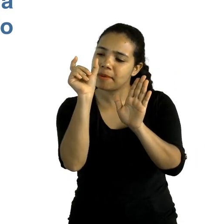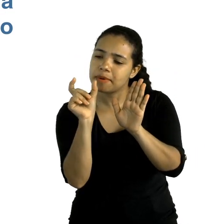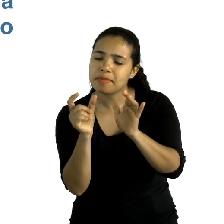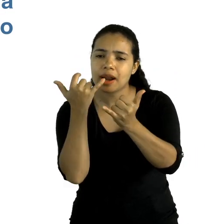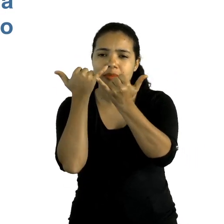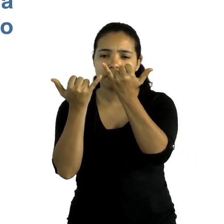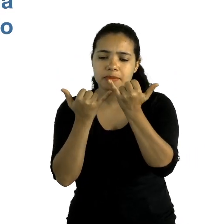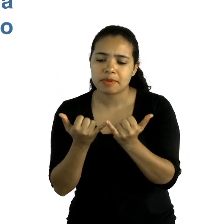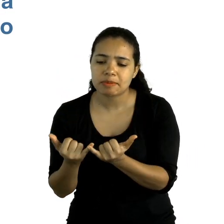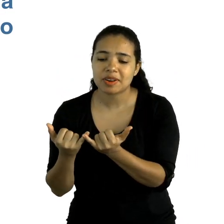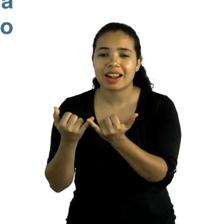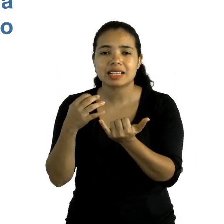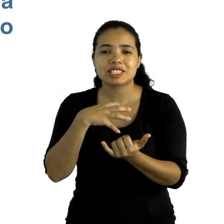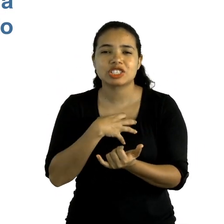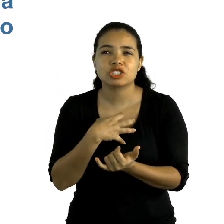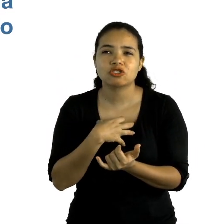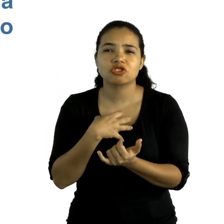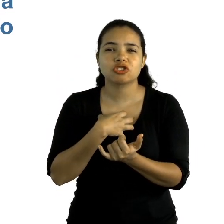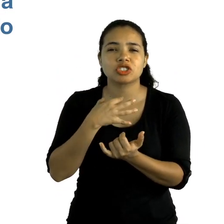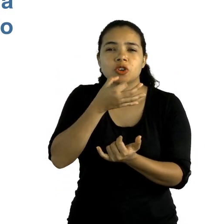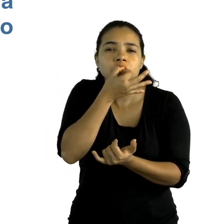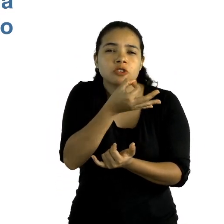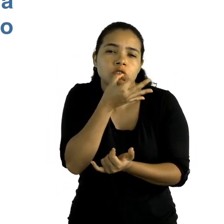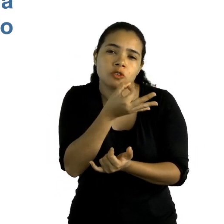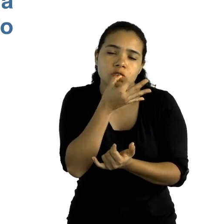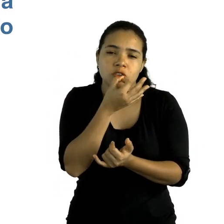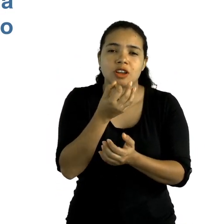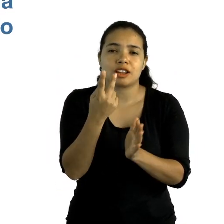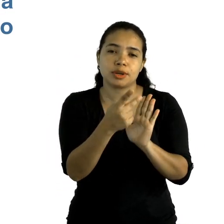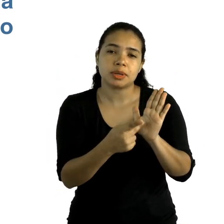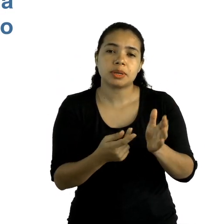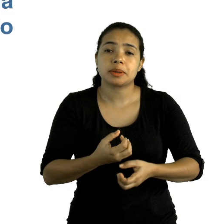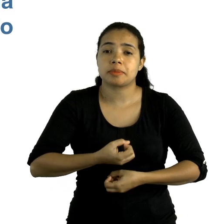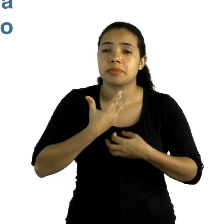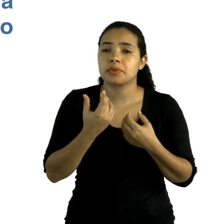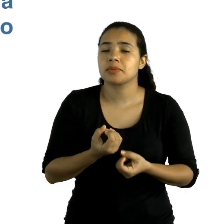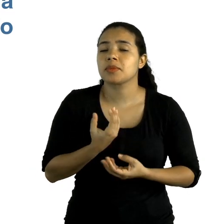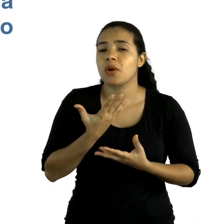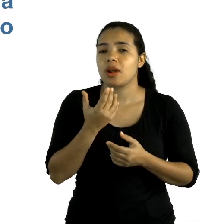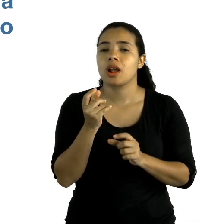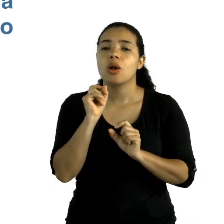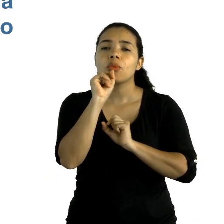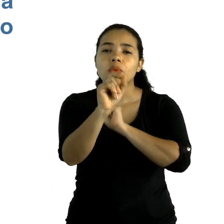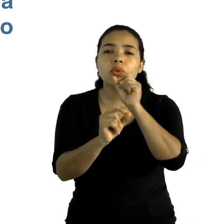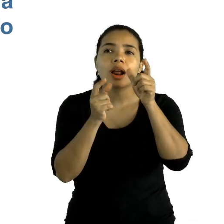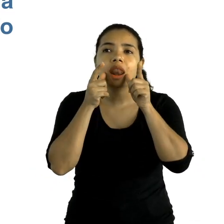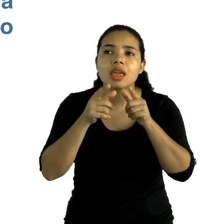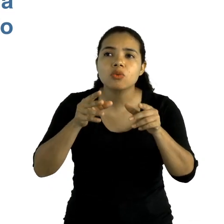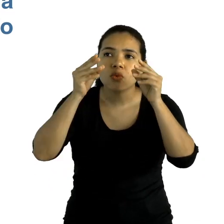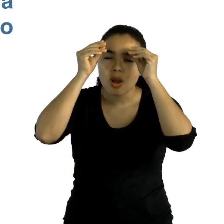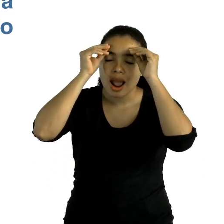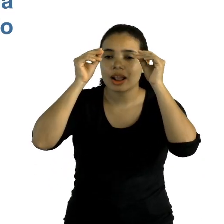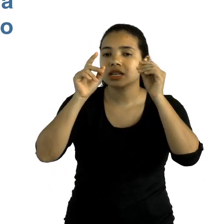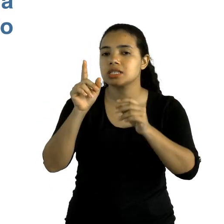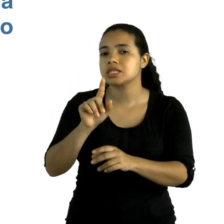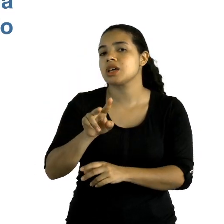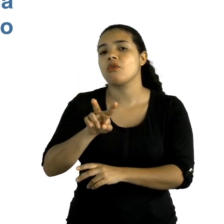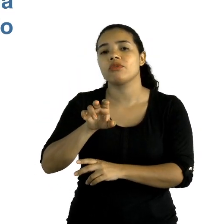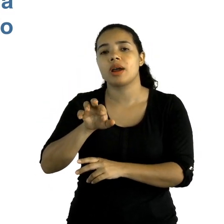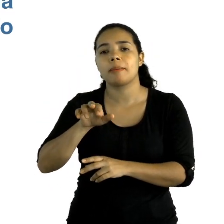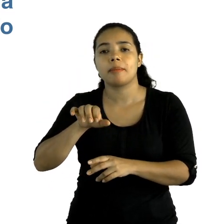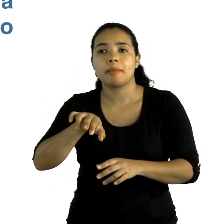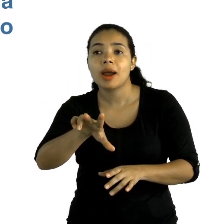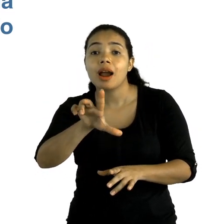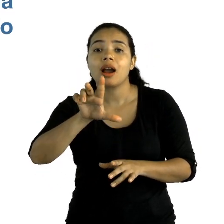e que dão sentido e sonoridade do poema. O que seria então a linguagem não verbal? São os desenhos